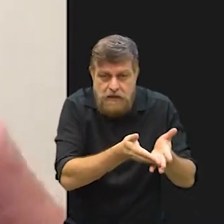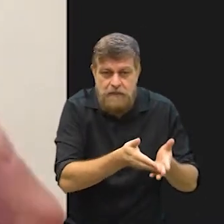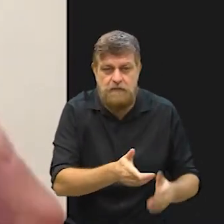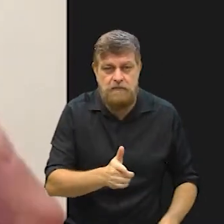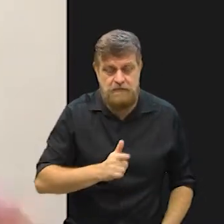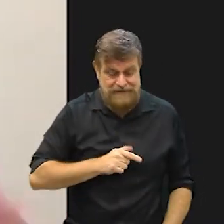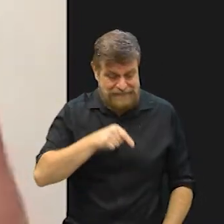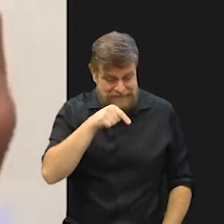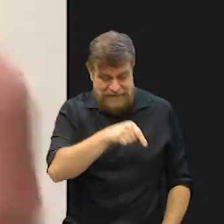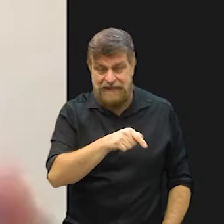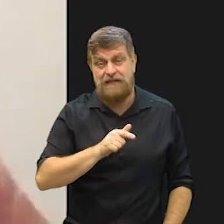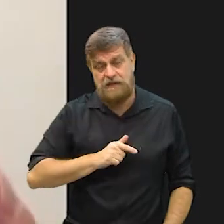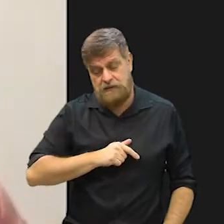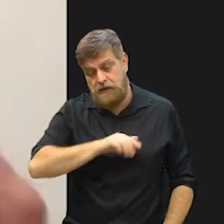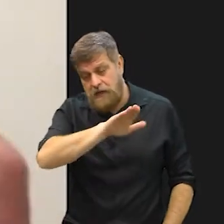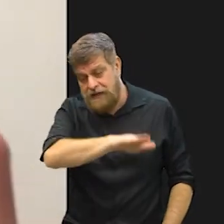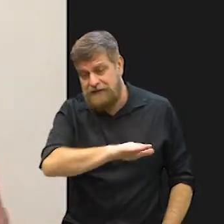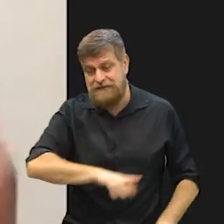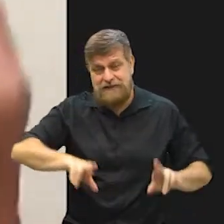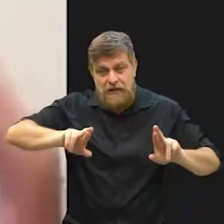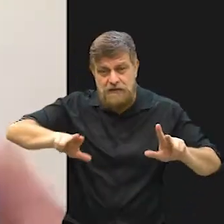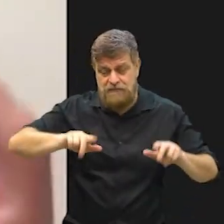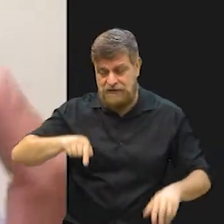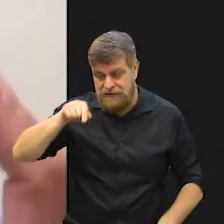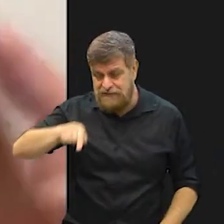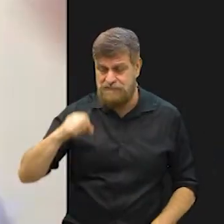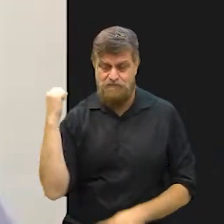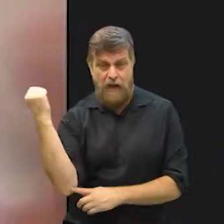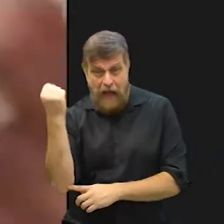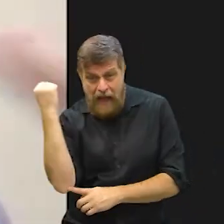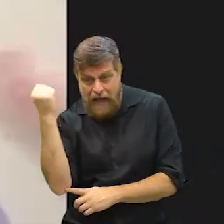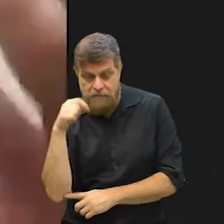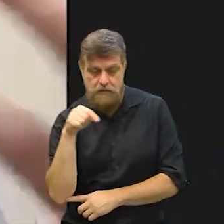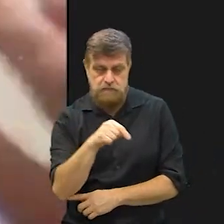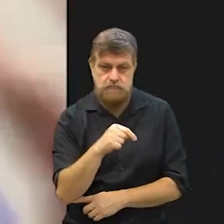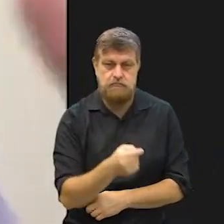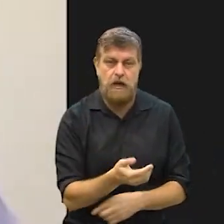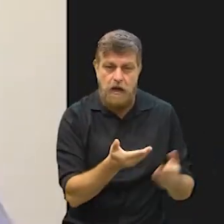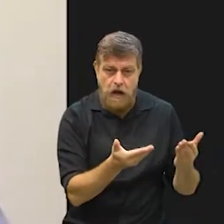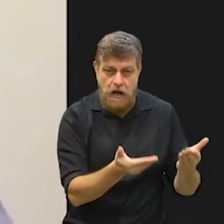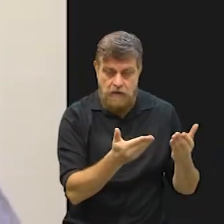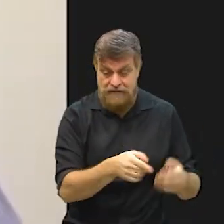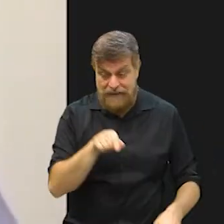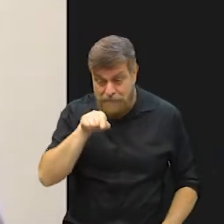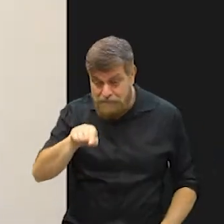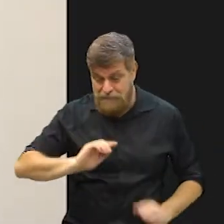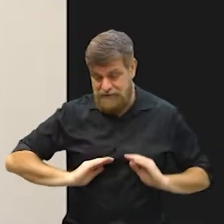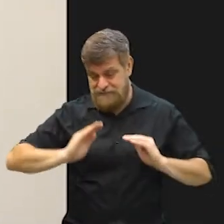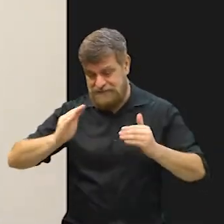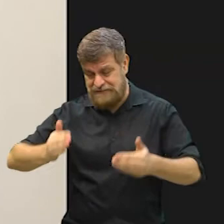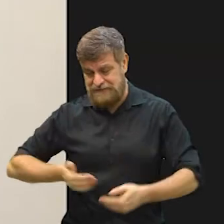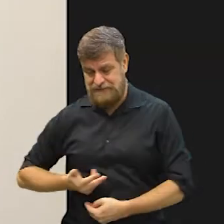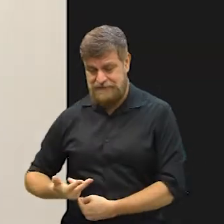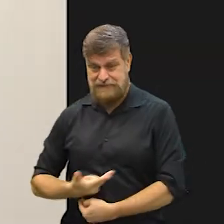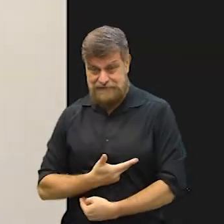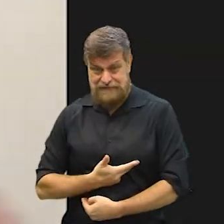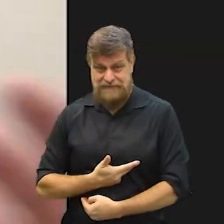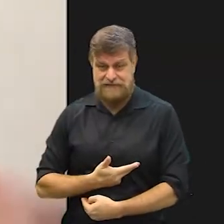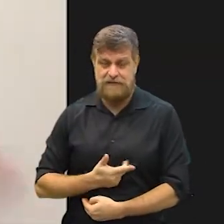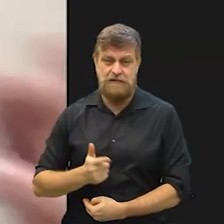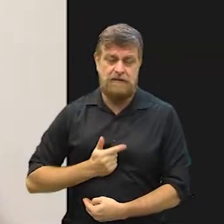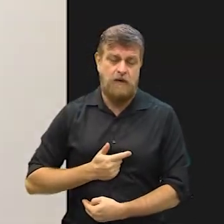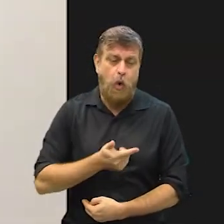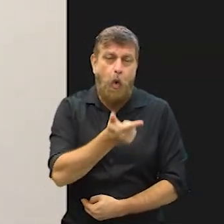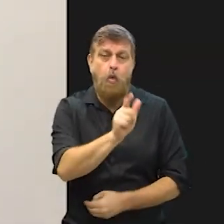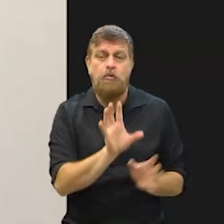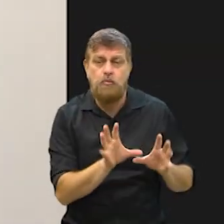uma gravidade maior dentro de uma situação que por si já é grave.